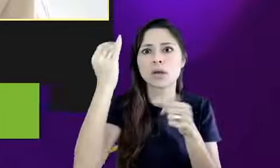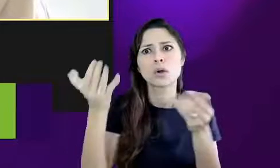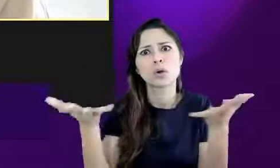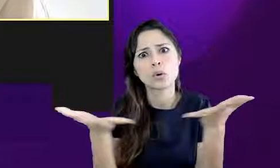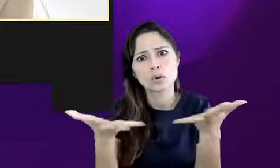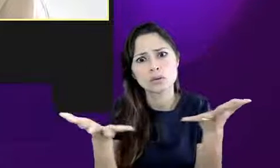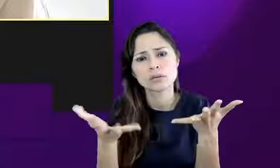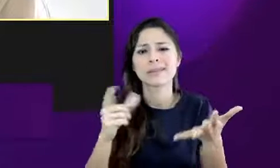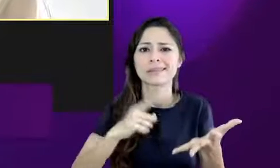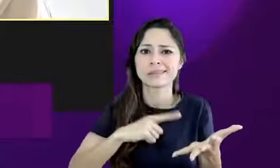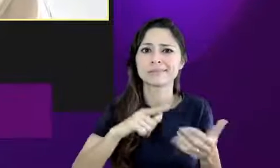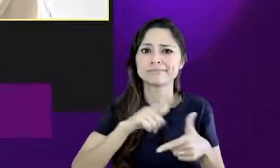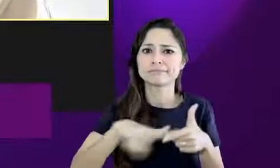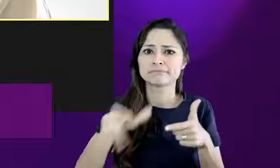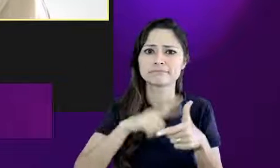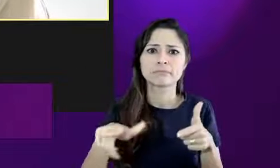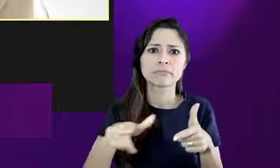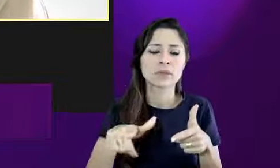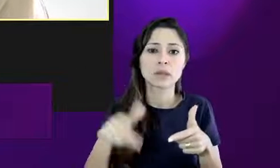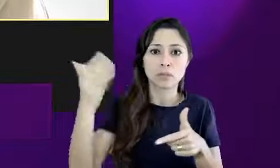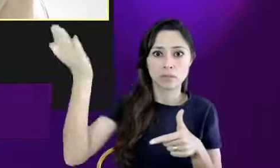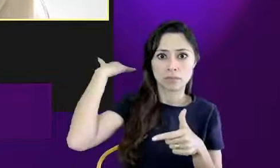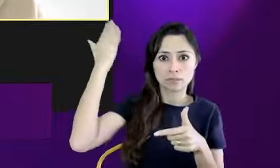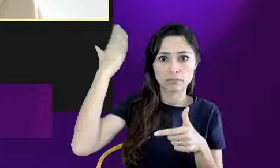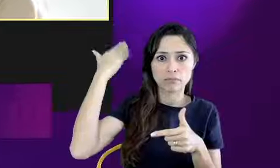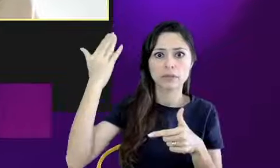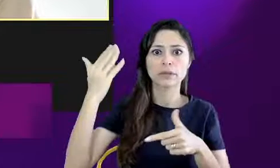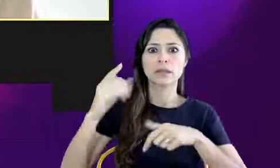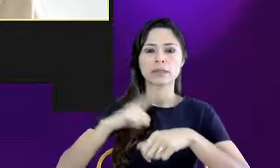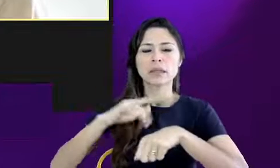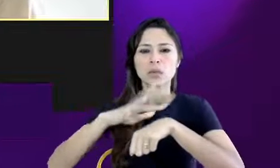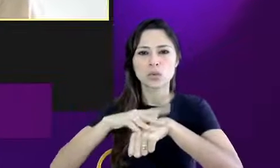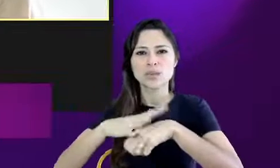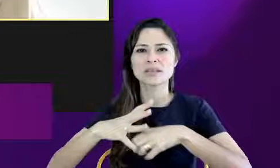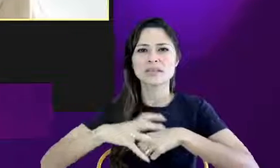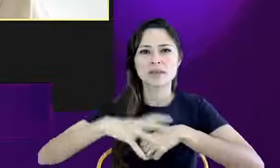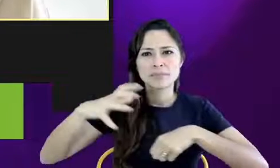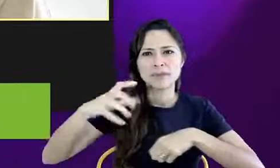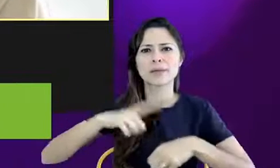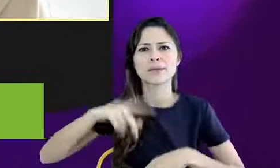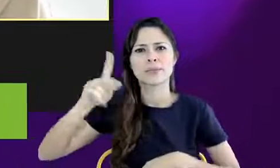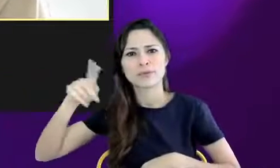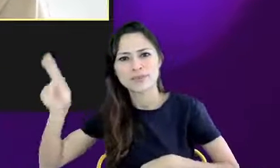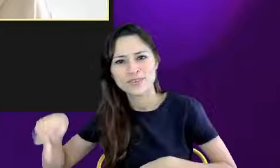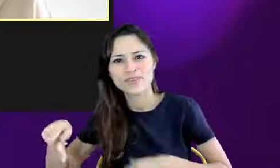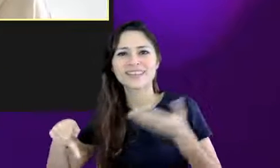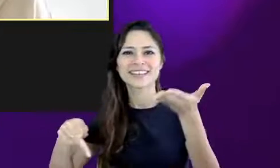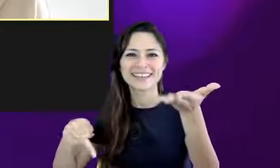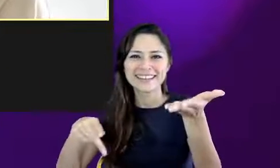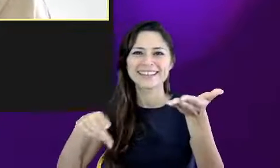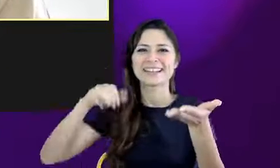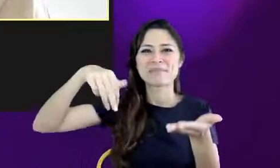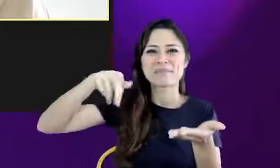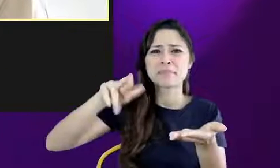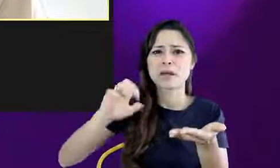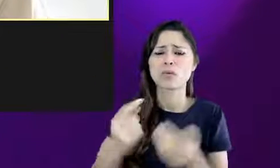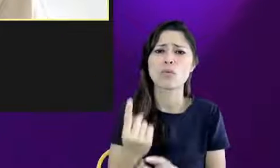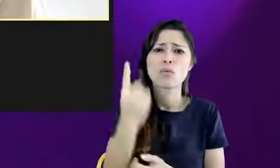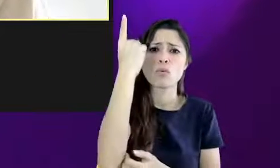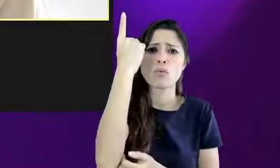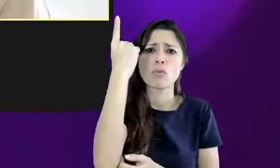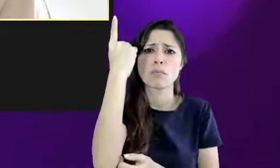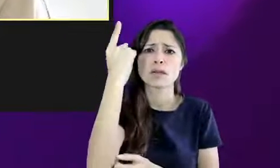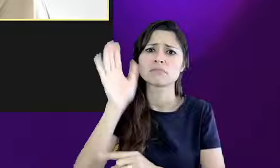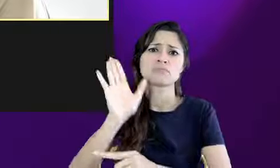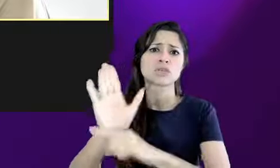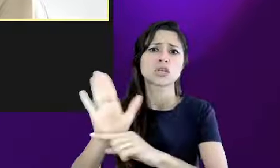um problema. A gente viveu uma era com as doenças inflamatórias, eu e o professor Marco, que a gente só tinha uma opção de terapia, que era os